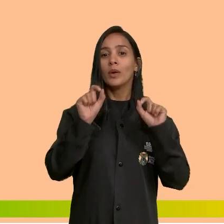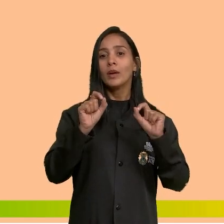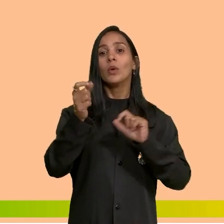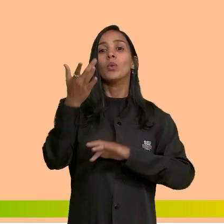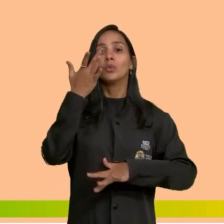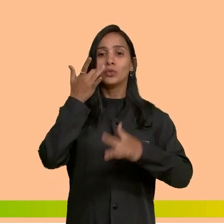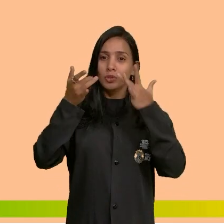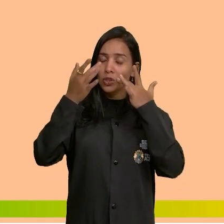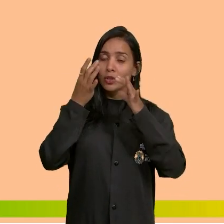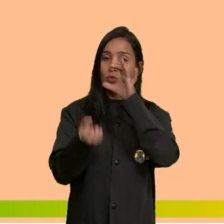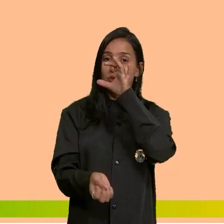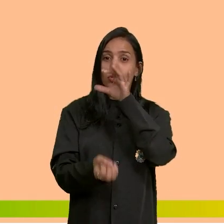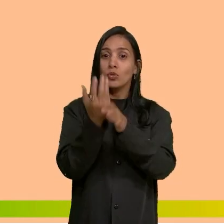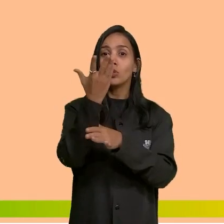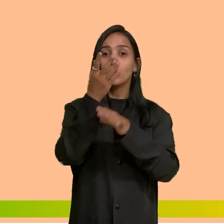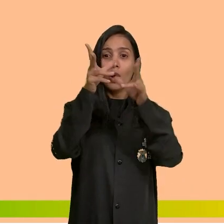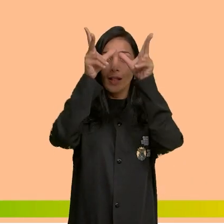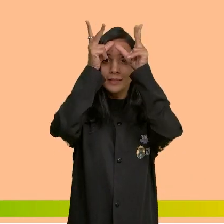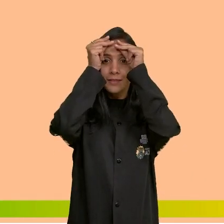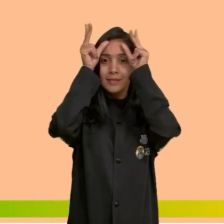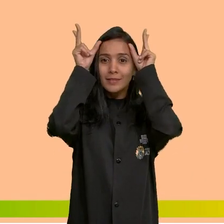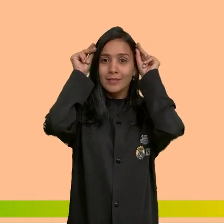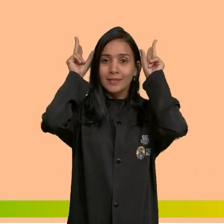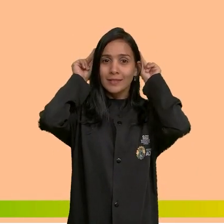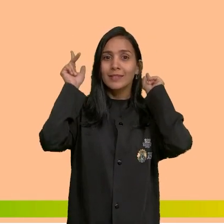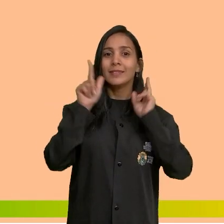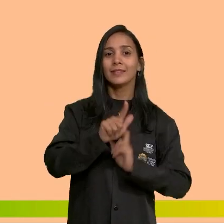surge na Grécia.